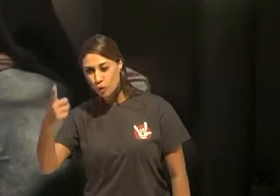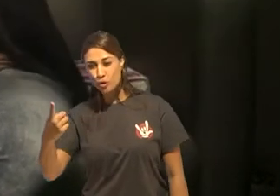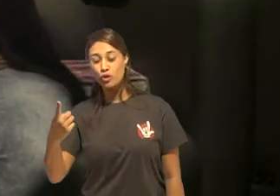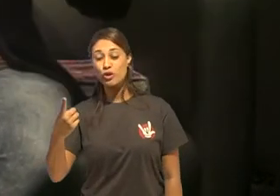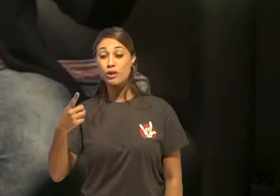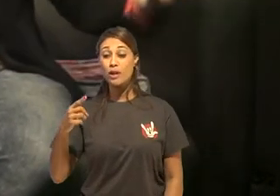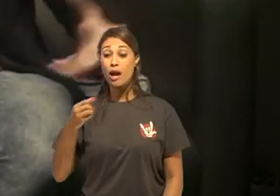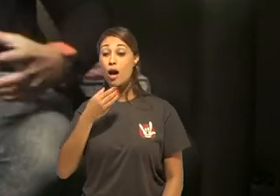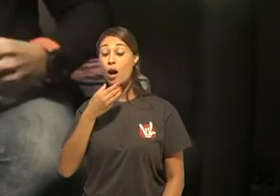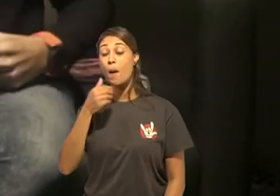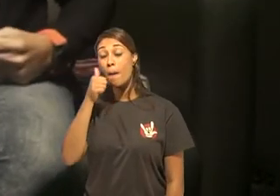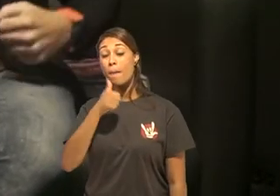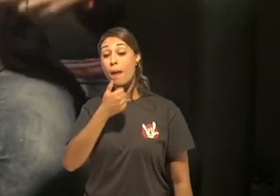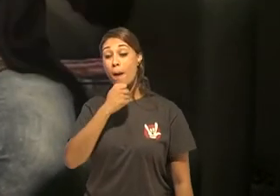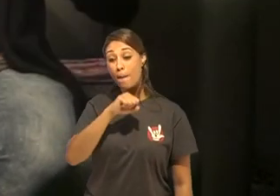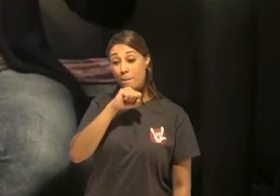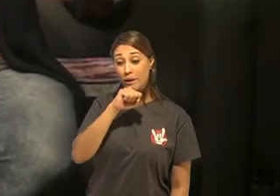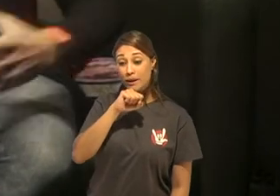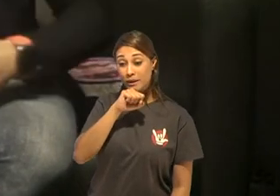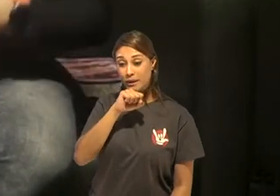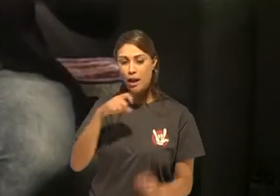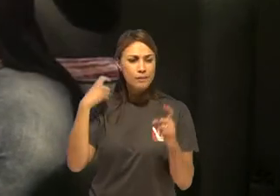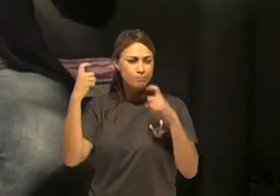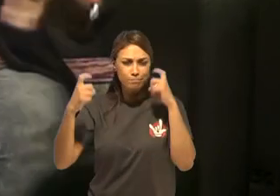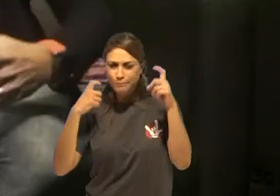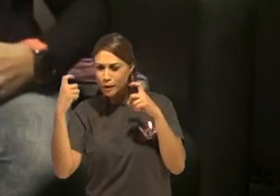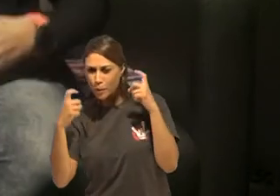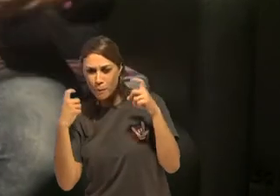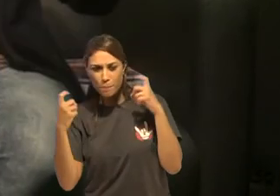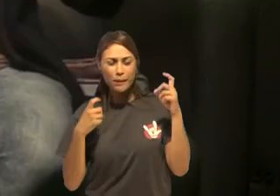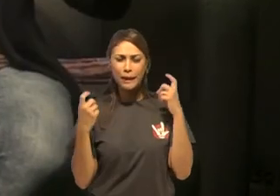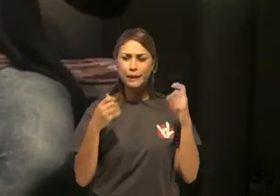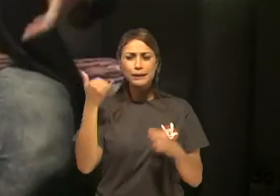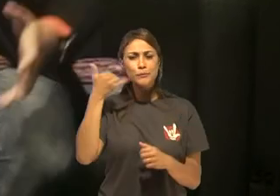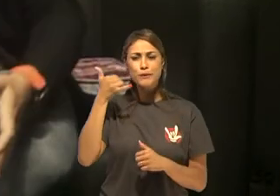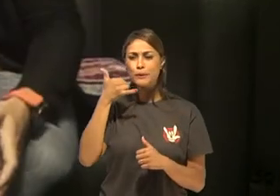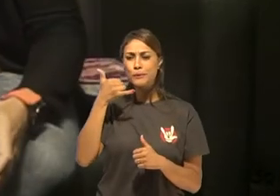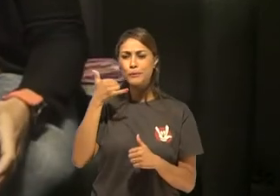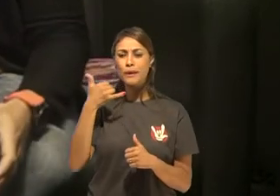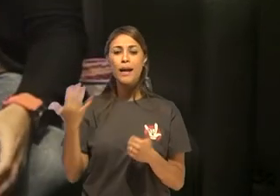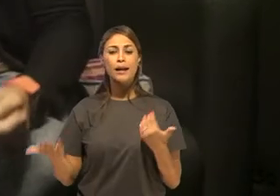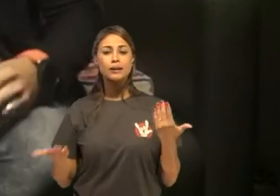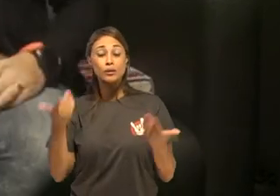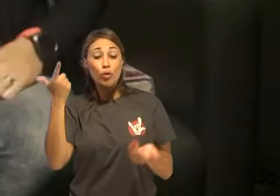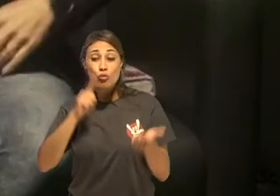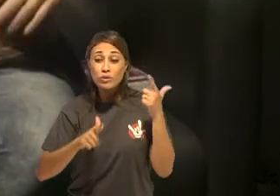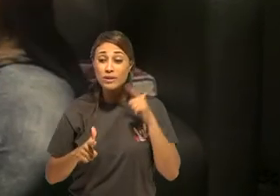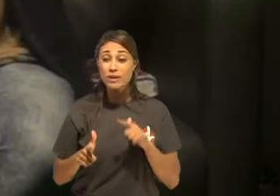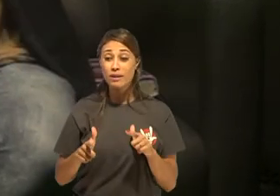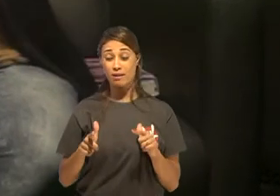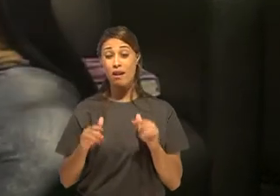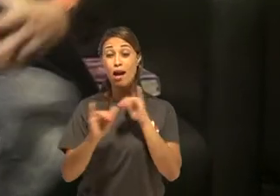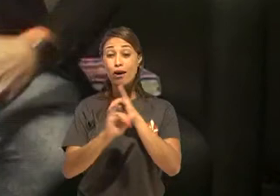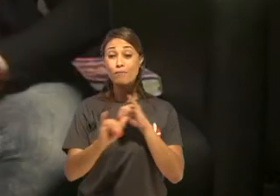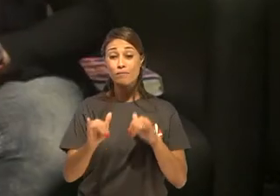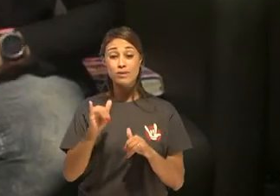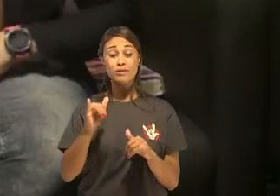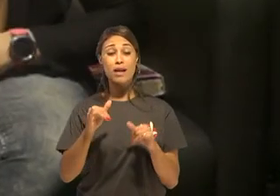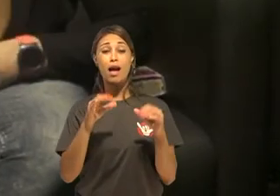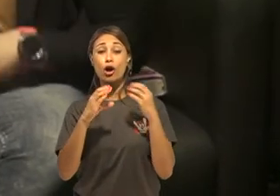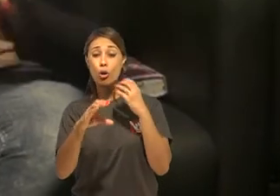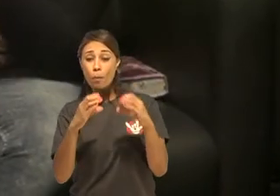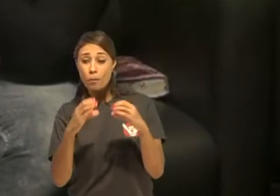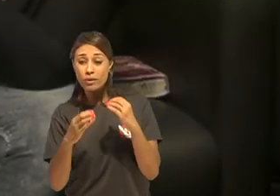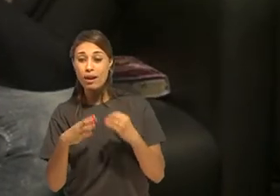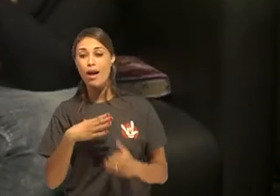ela não conseguia falar com a filha, e nem no local, o telefone não funcionava. A mãe apareceu lá na manhã seguinte e reclamando. Você esqueceu uma